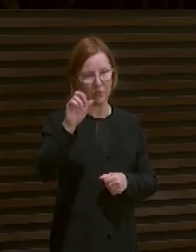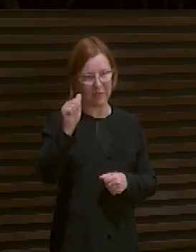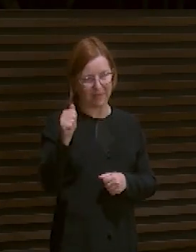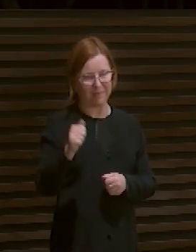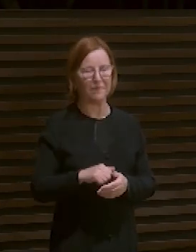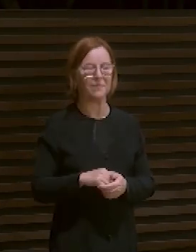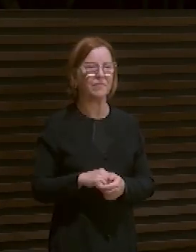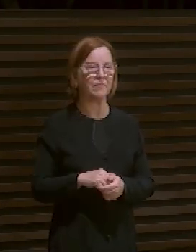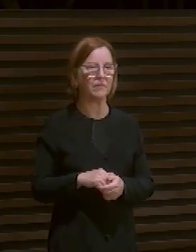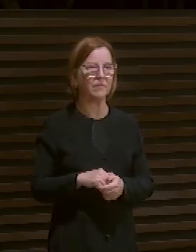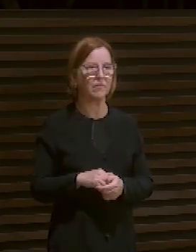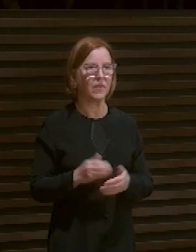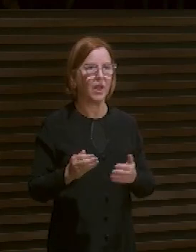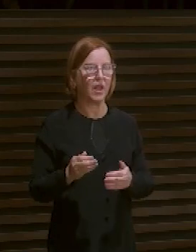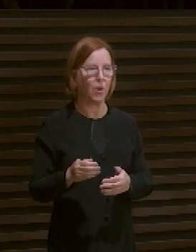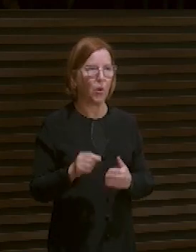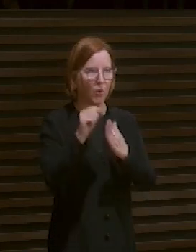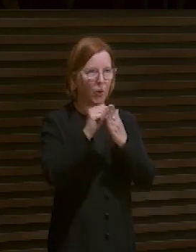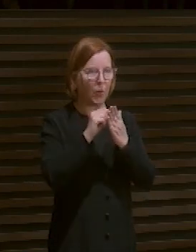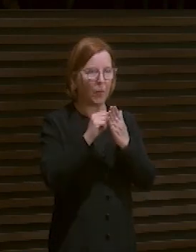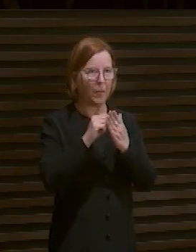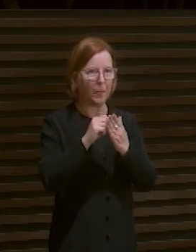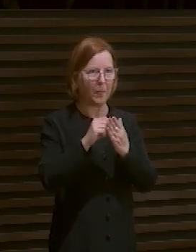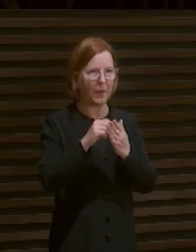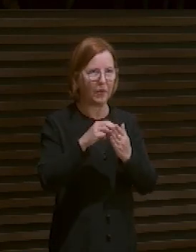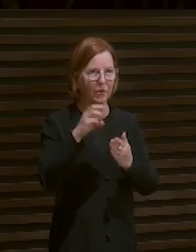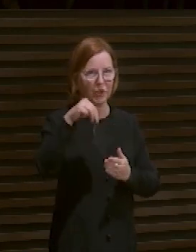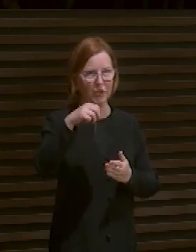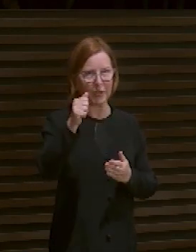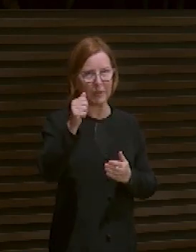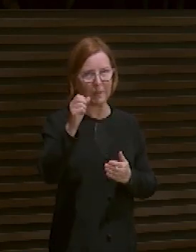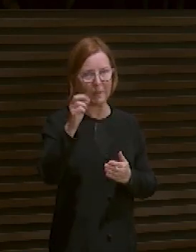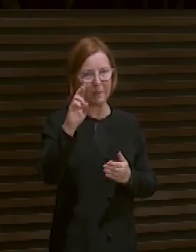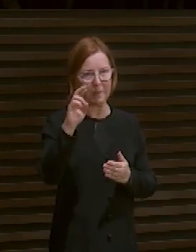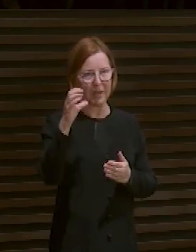Agora, no mês de março, foi